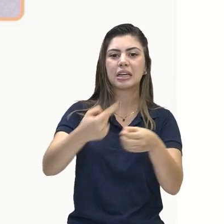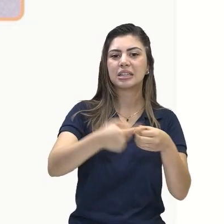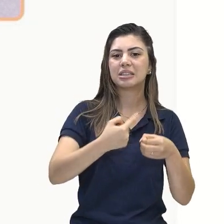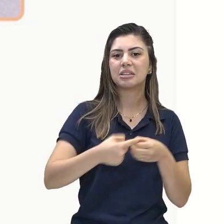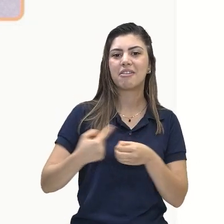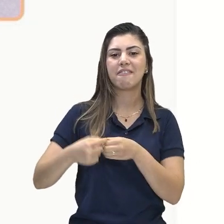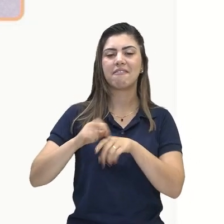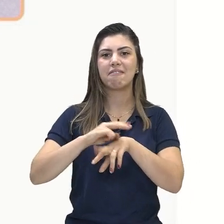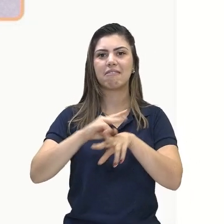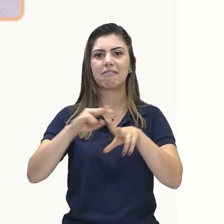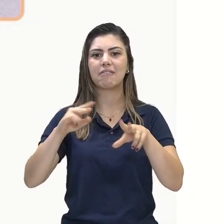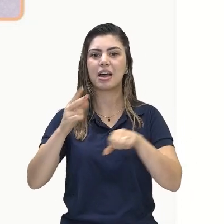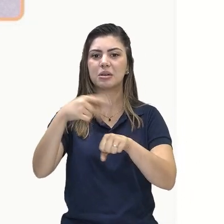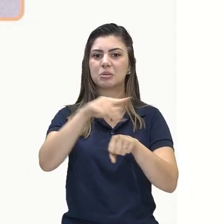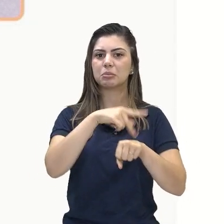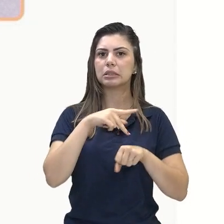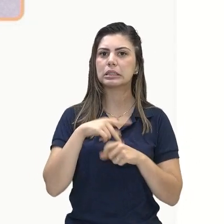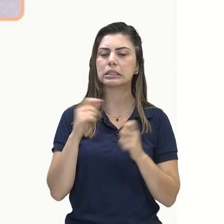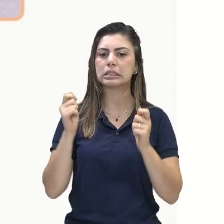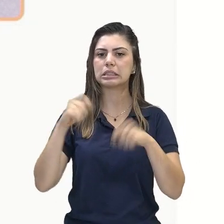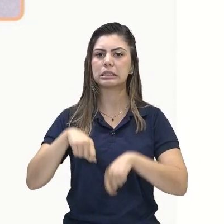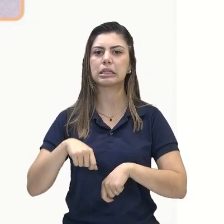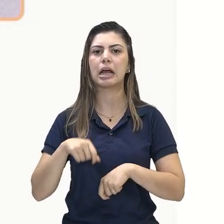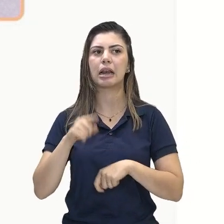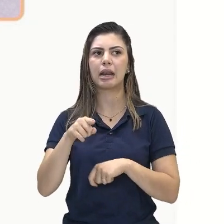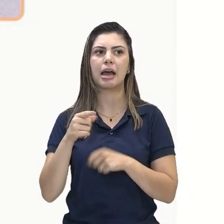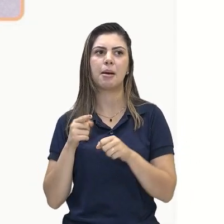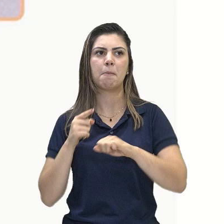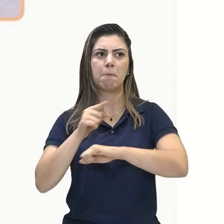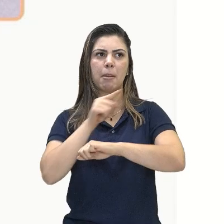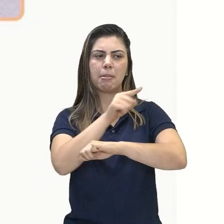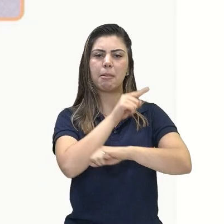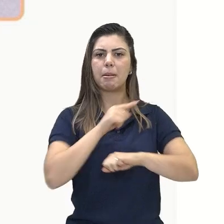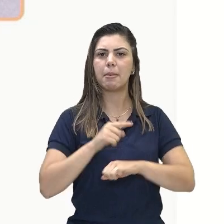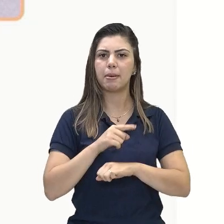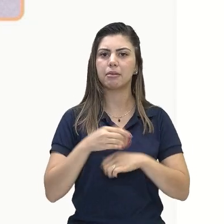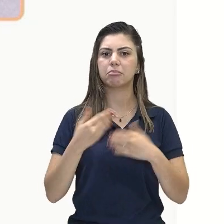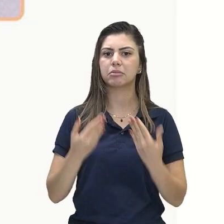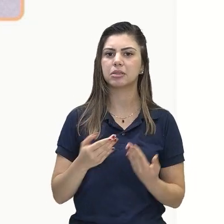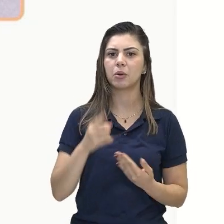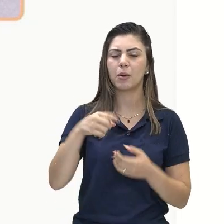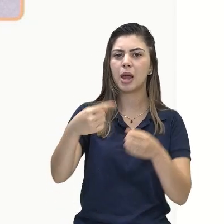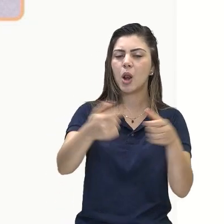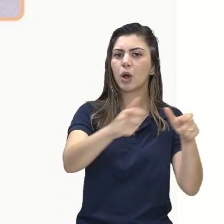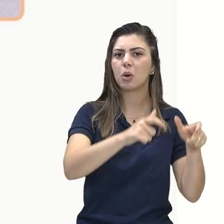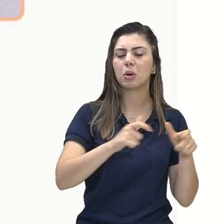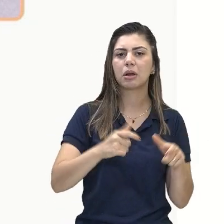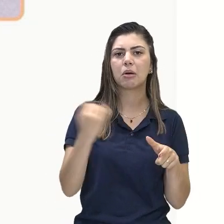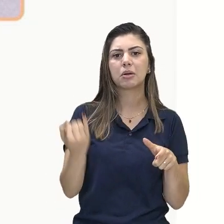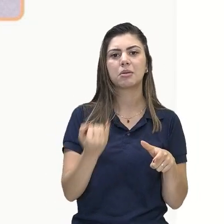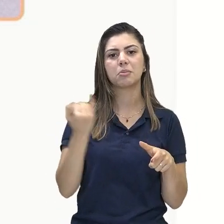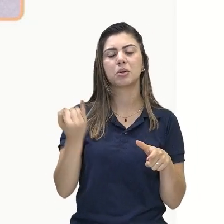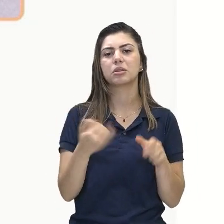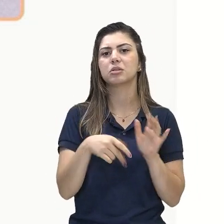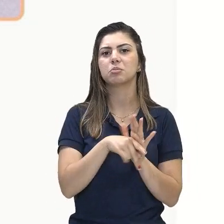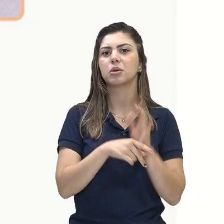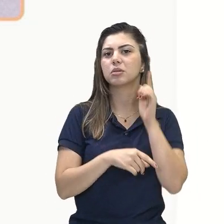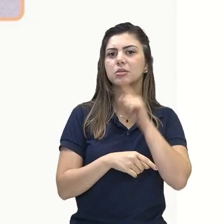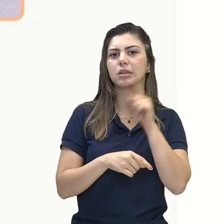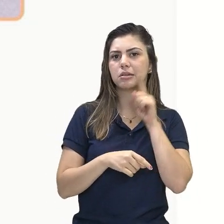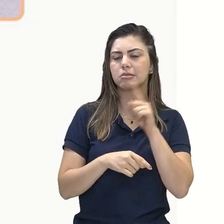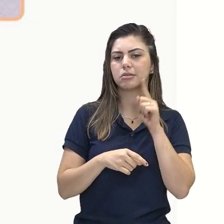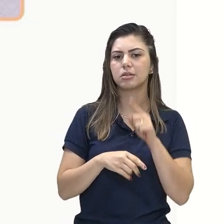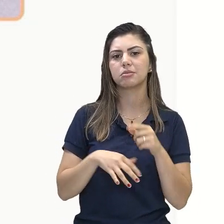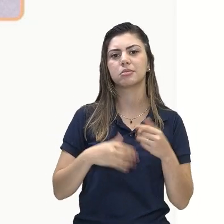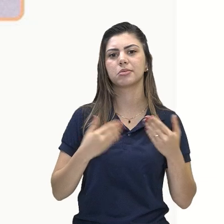Orleans, Washington, Nova York, Chicago, então pontos muito importantes dos Estados Unidos. Então, por